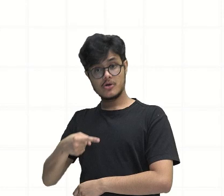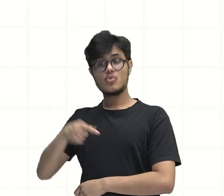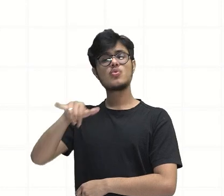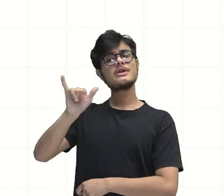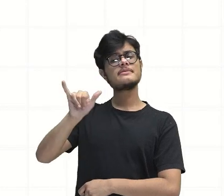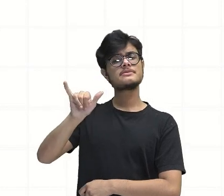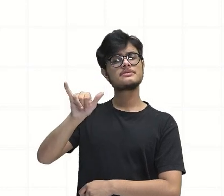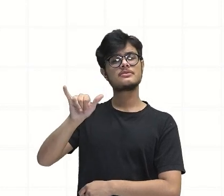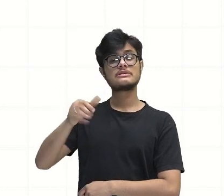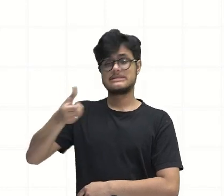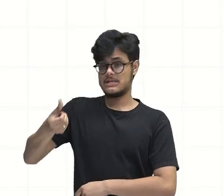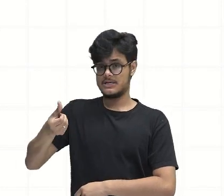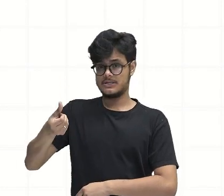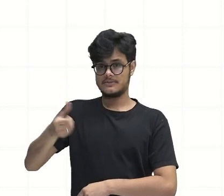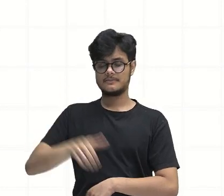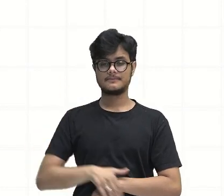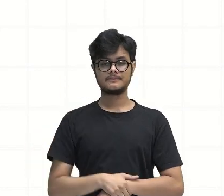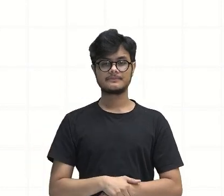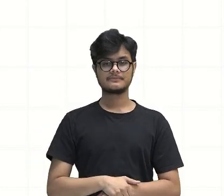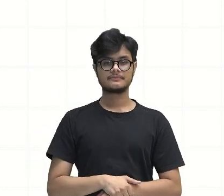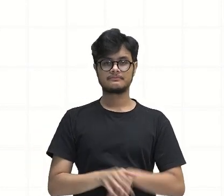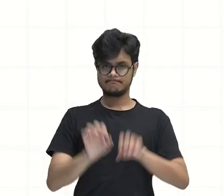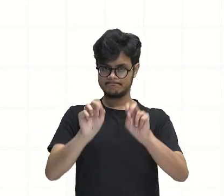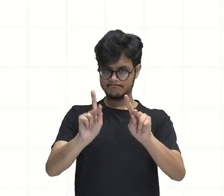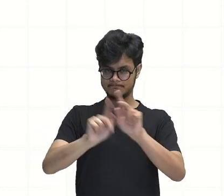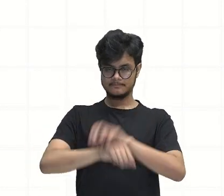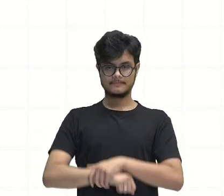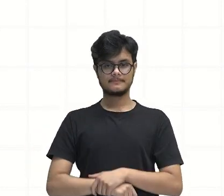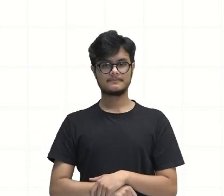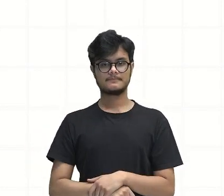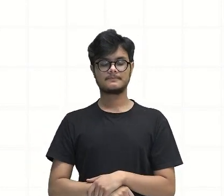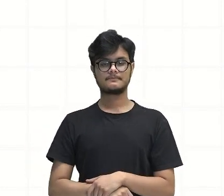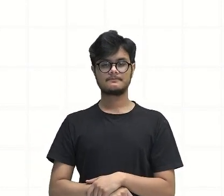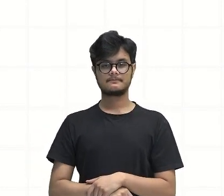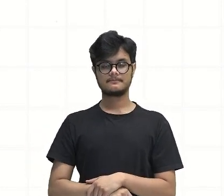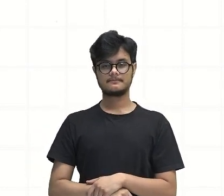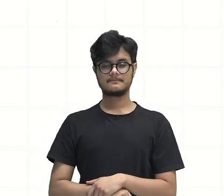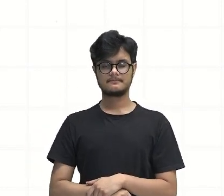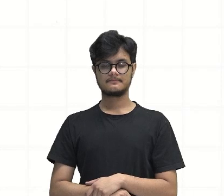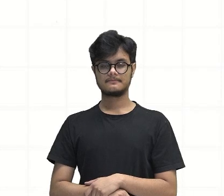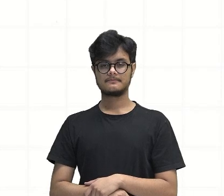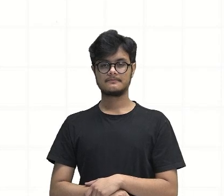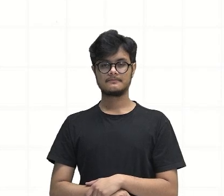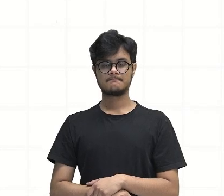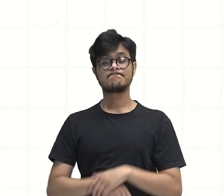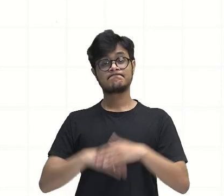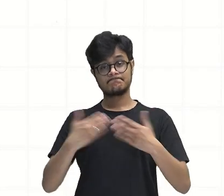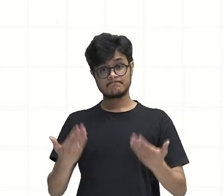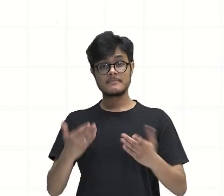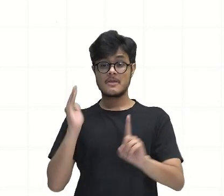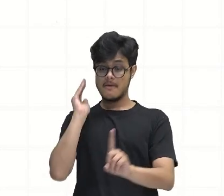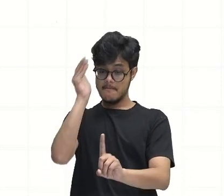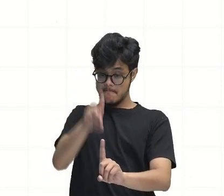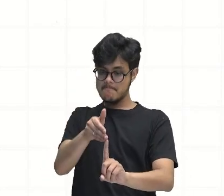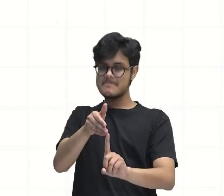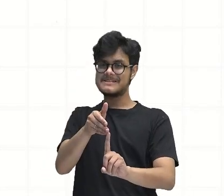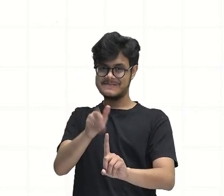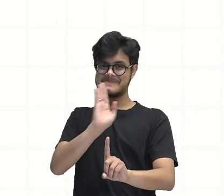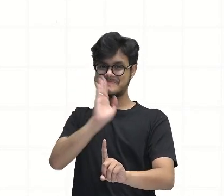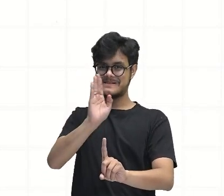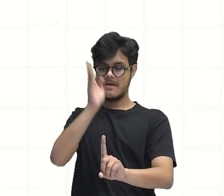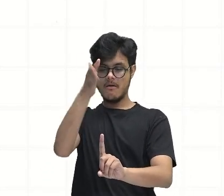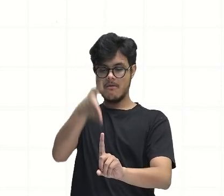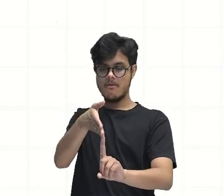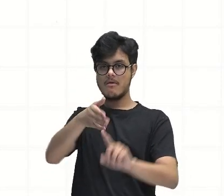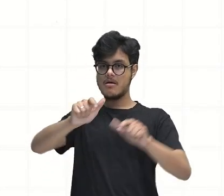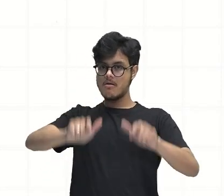ser 6. Tudo bem? Agora, para determinar o ponto médio, a parada, o ponto médio, né?